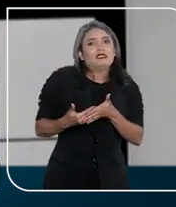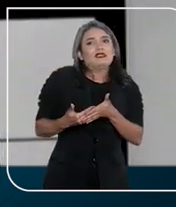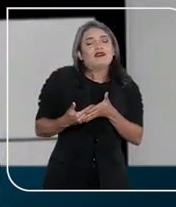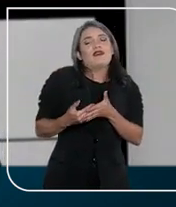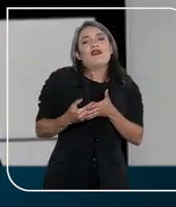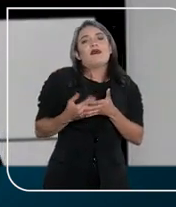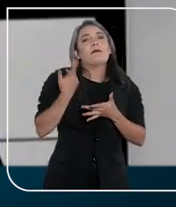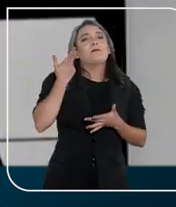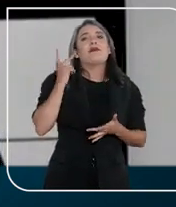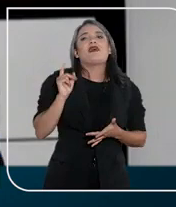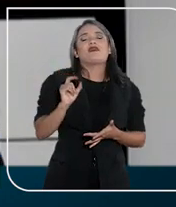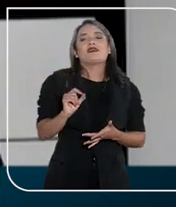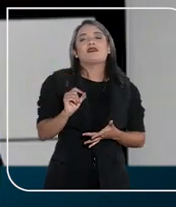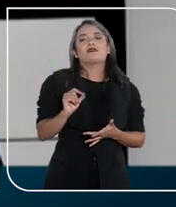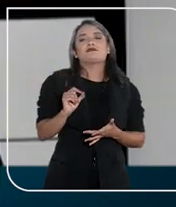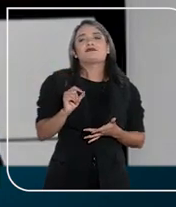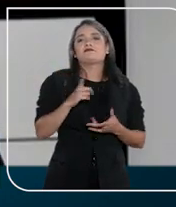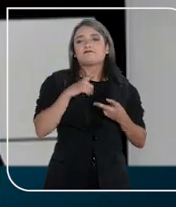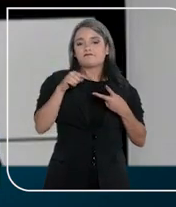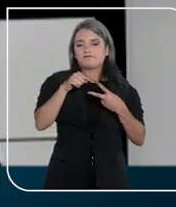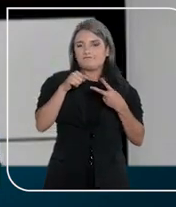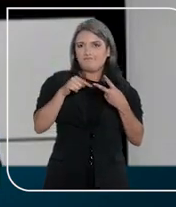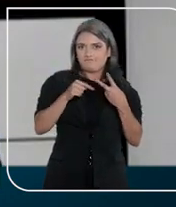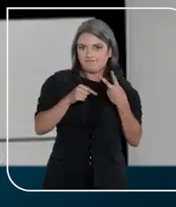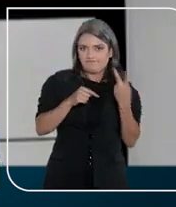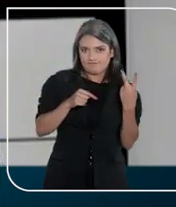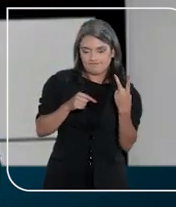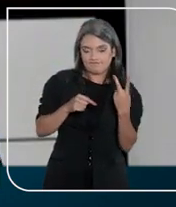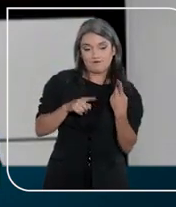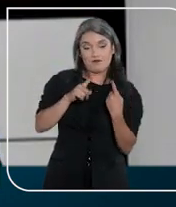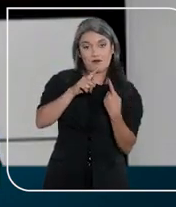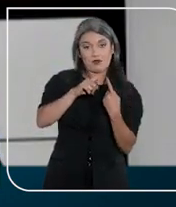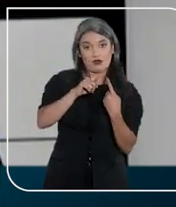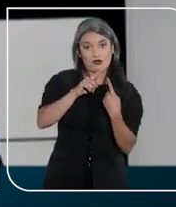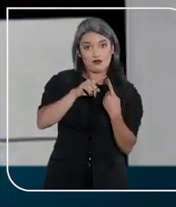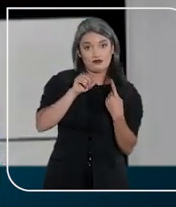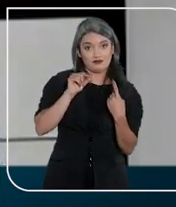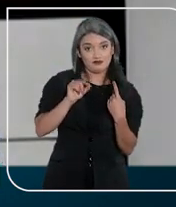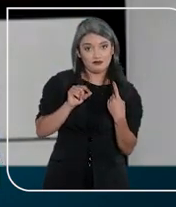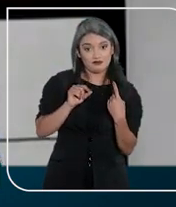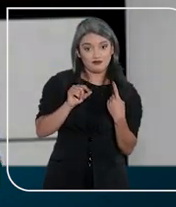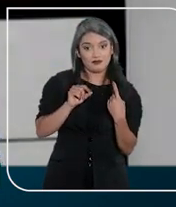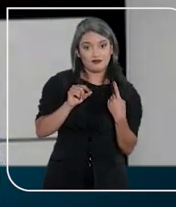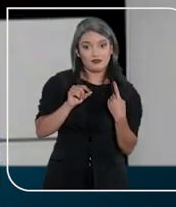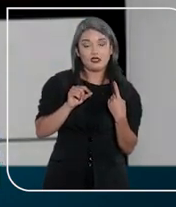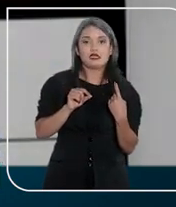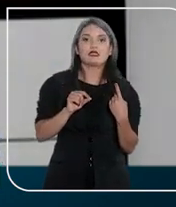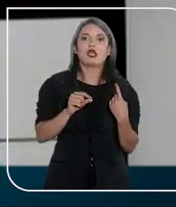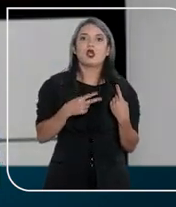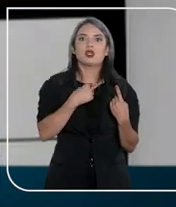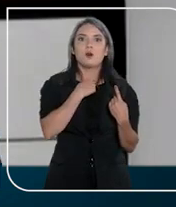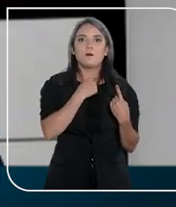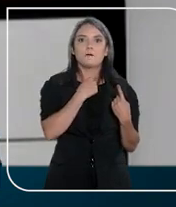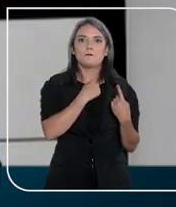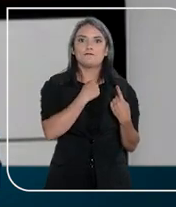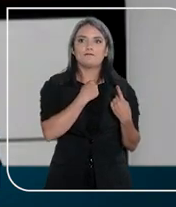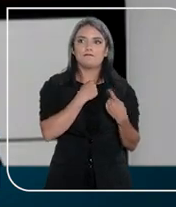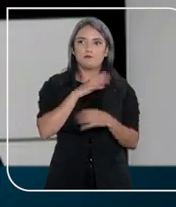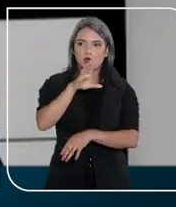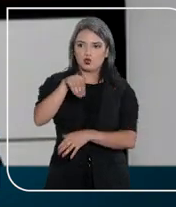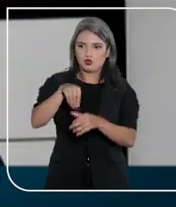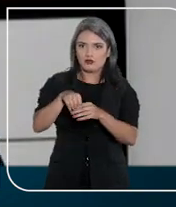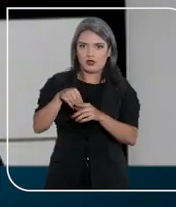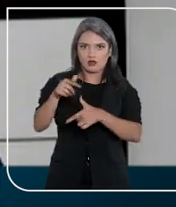serve para, vamos dizer assim, dois motivos principais. O primeiro motivo é porque eu não posso ter ninguém trabalhando para o